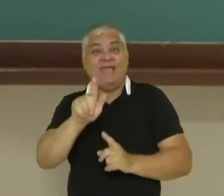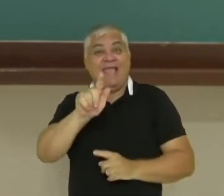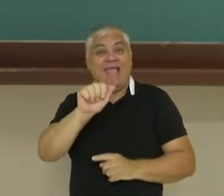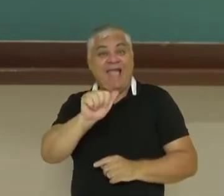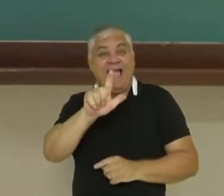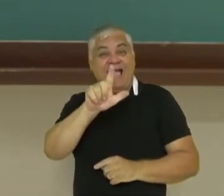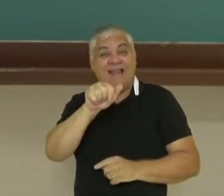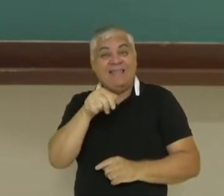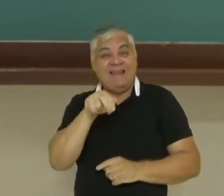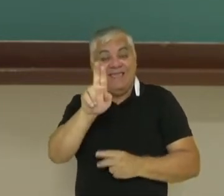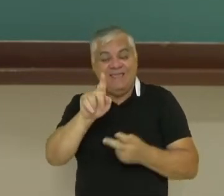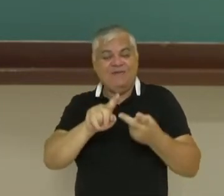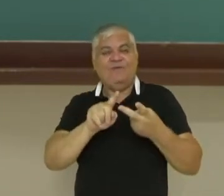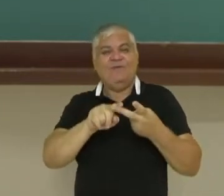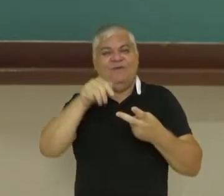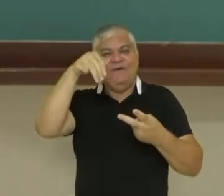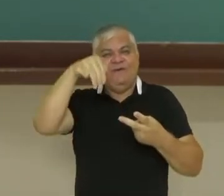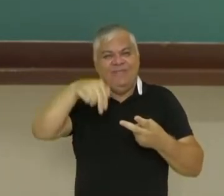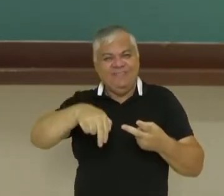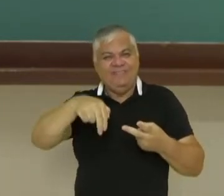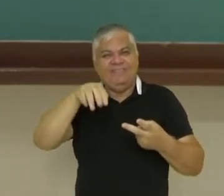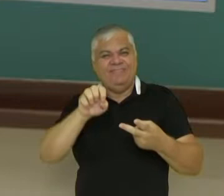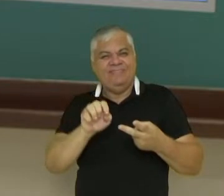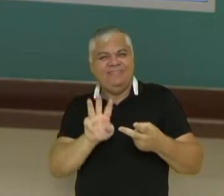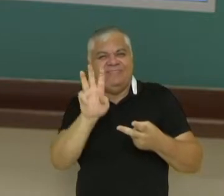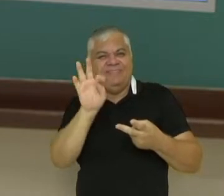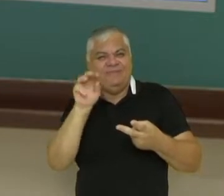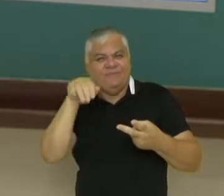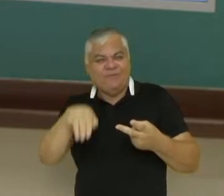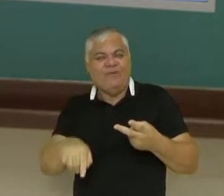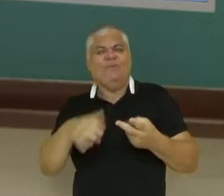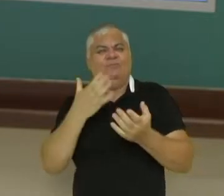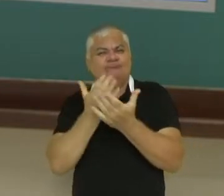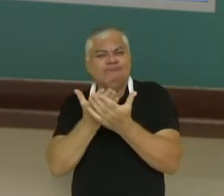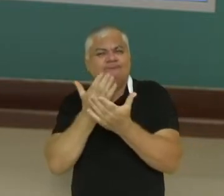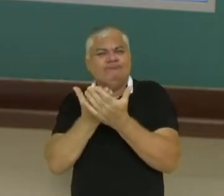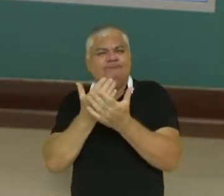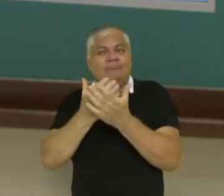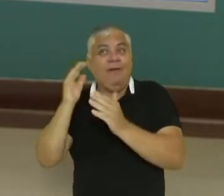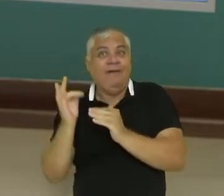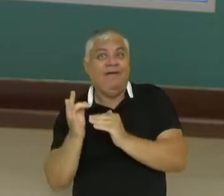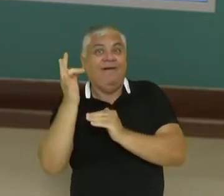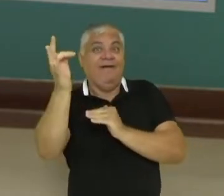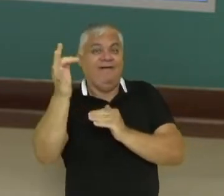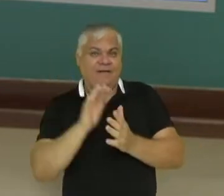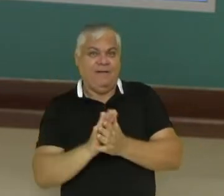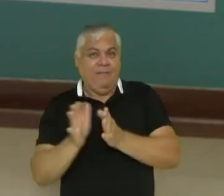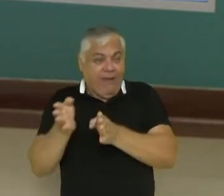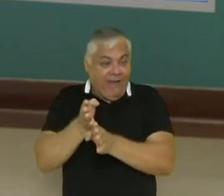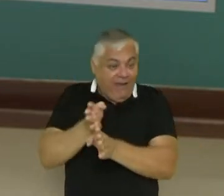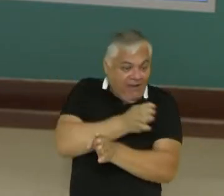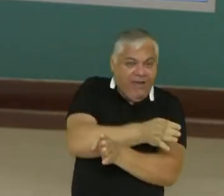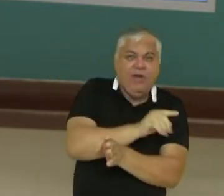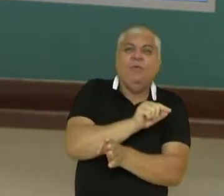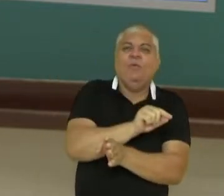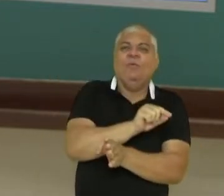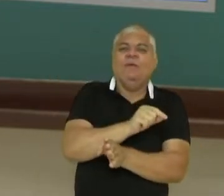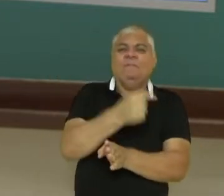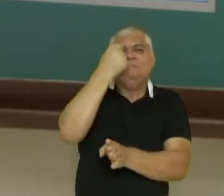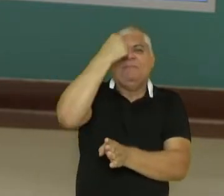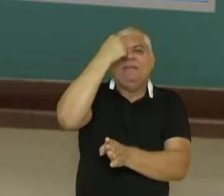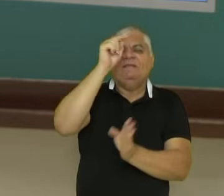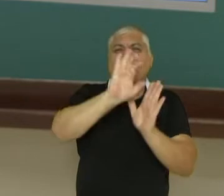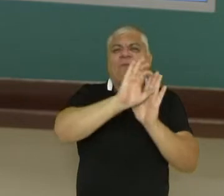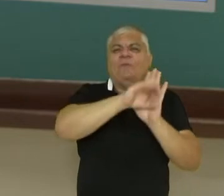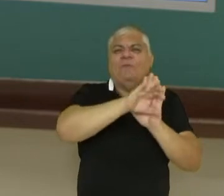séculos, certo? Mas a gente tem que entender também de que esses conceitos foram estudados já nessa época, certo? Mas o que predominava era esse